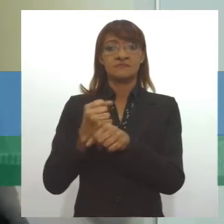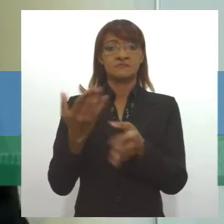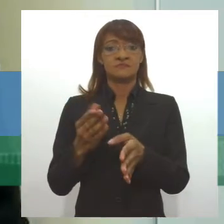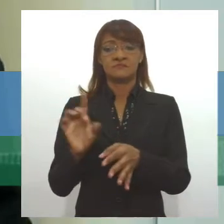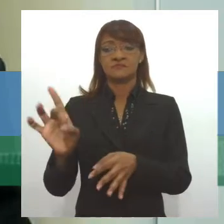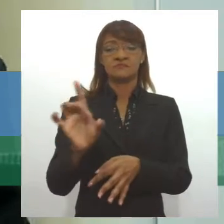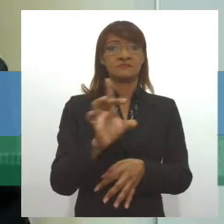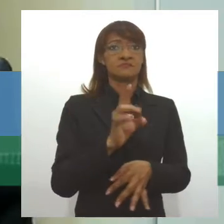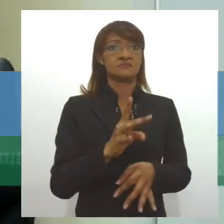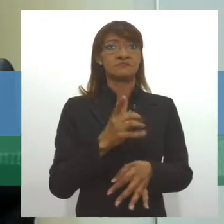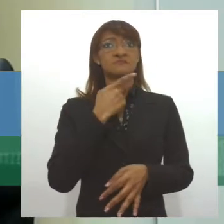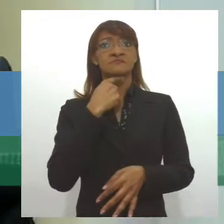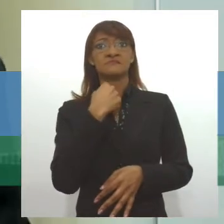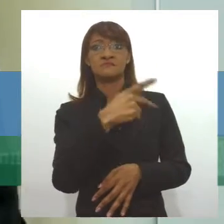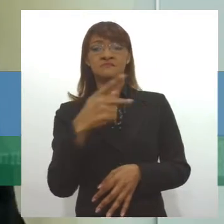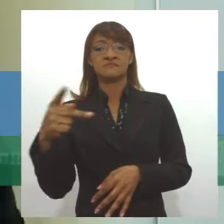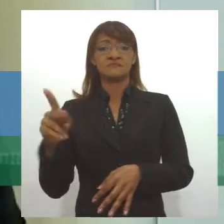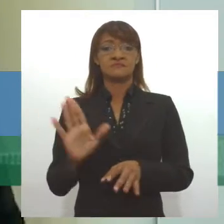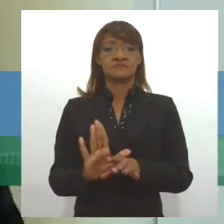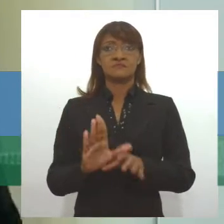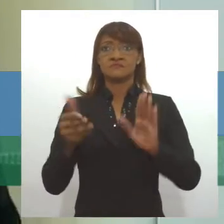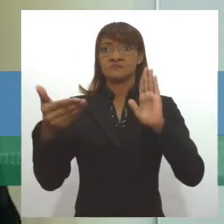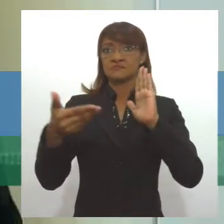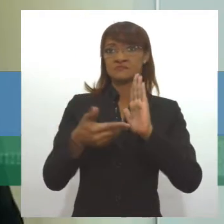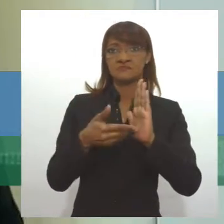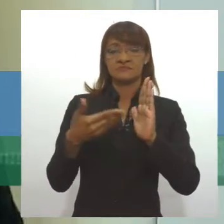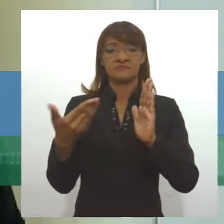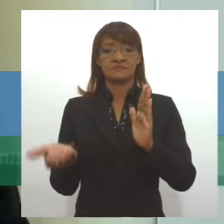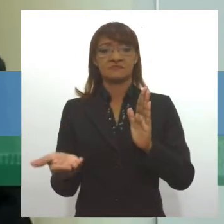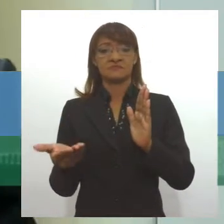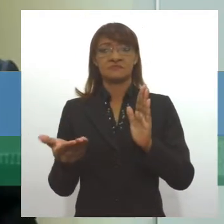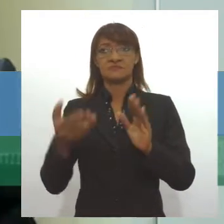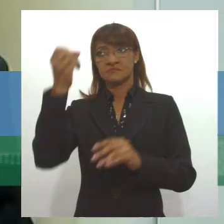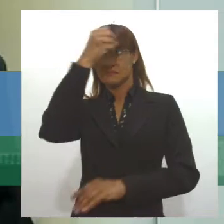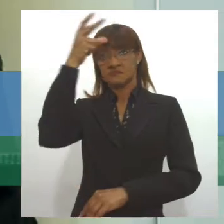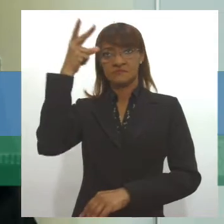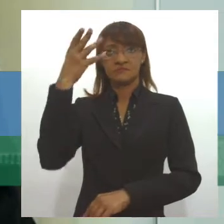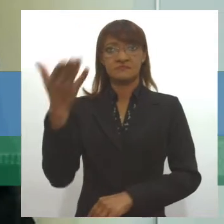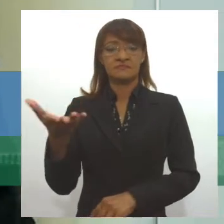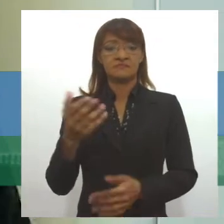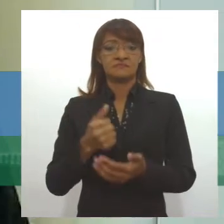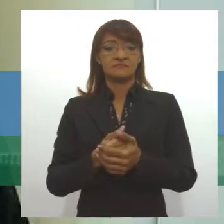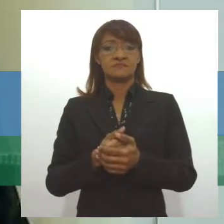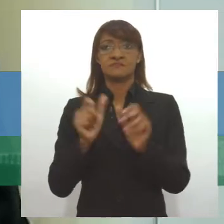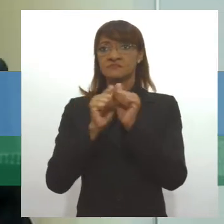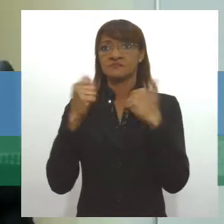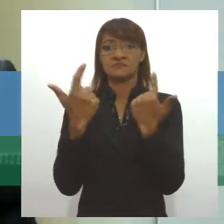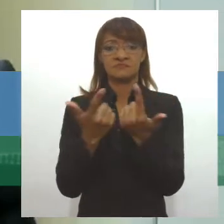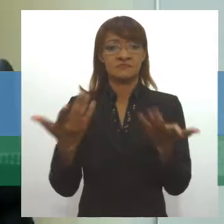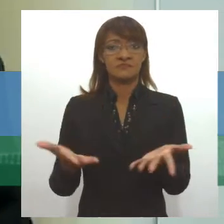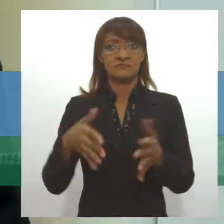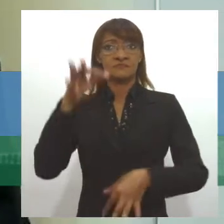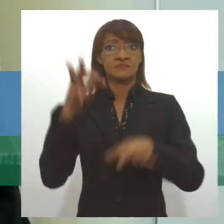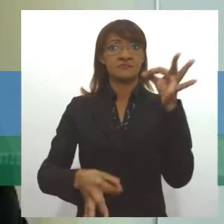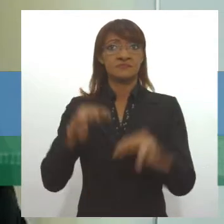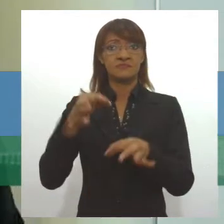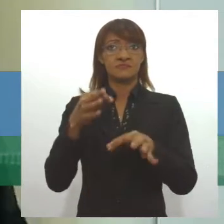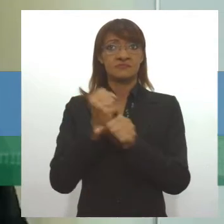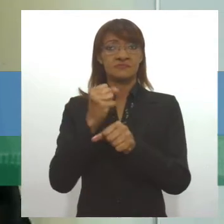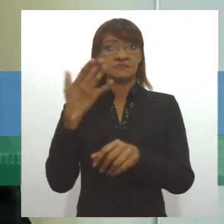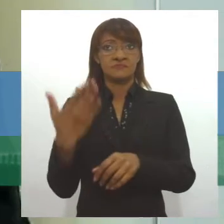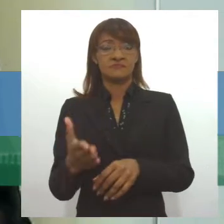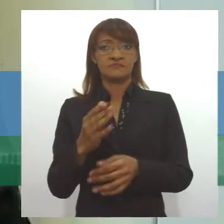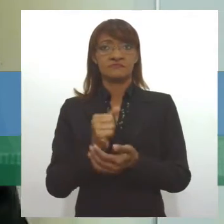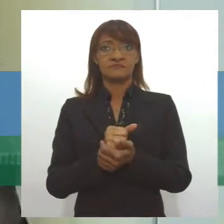modo, seja na Câmara Municipal, seja na Prefeitura Municipal, Assembleia Legislativa, Tribunal de Contas, Tribunal de